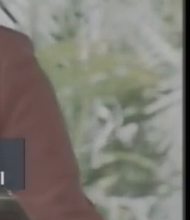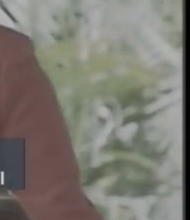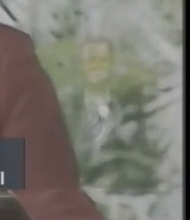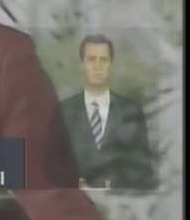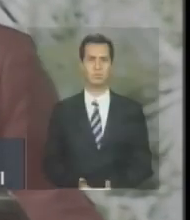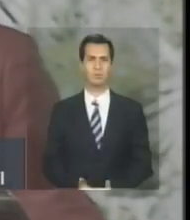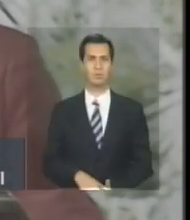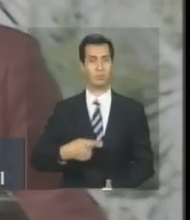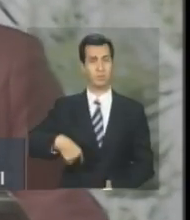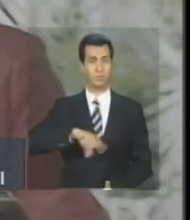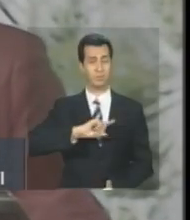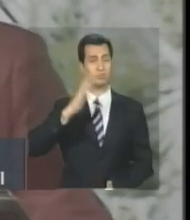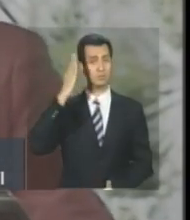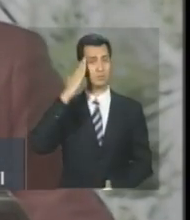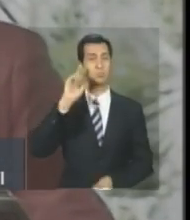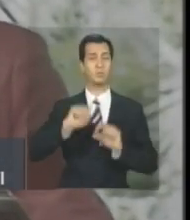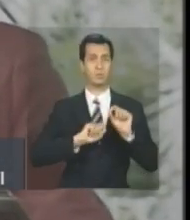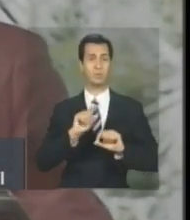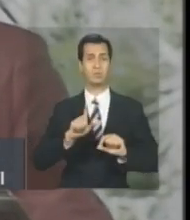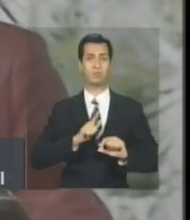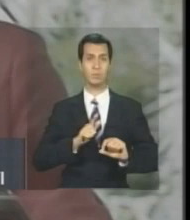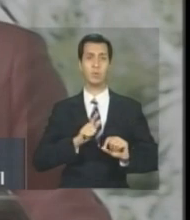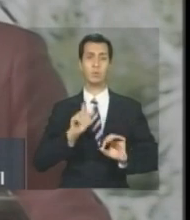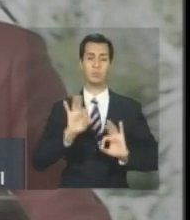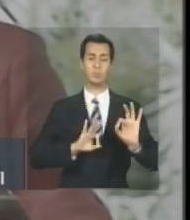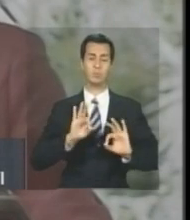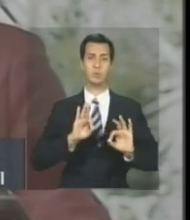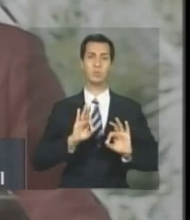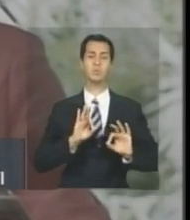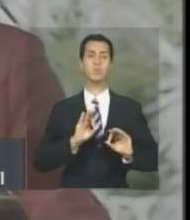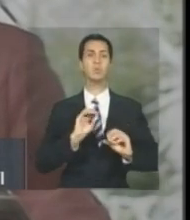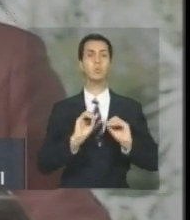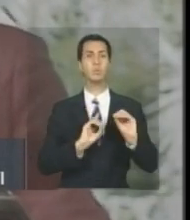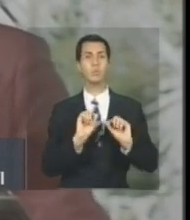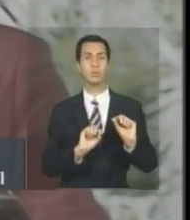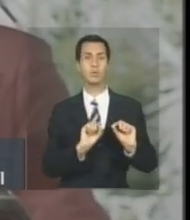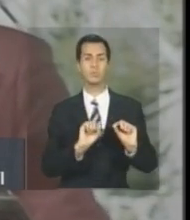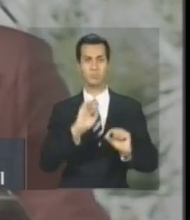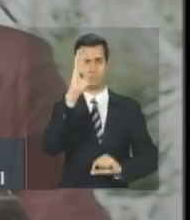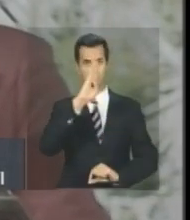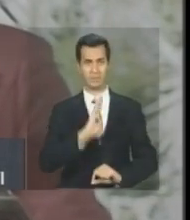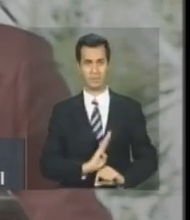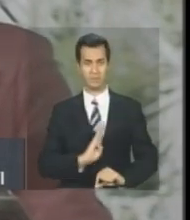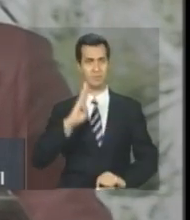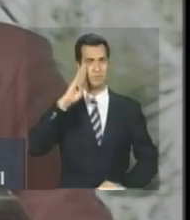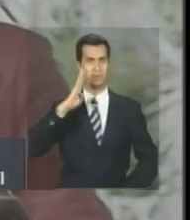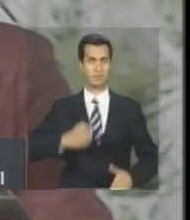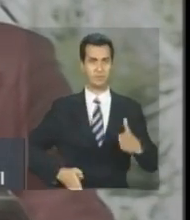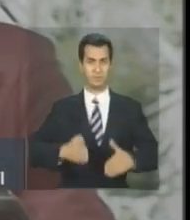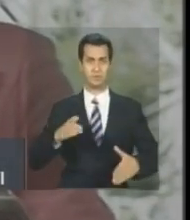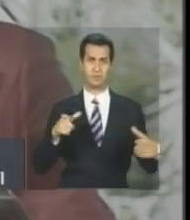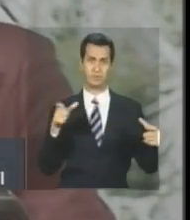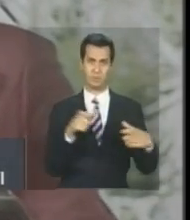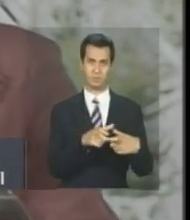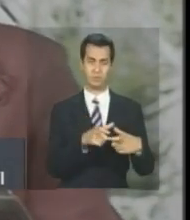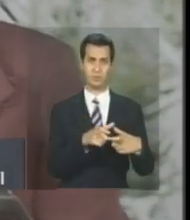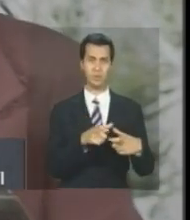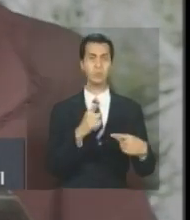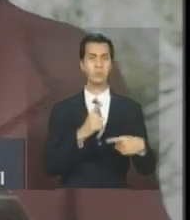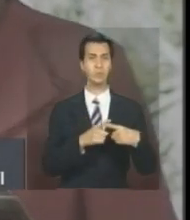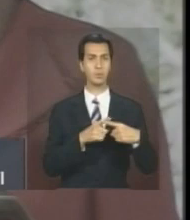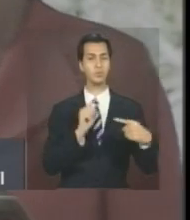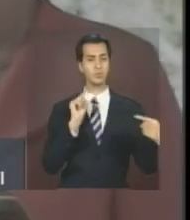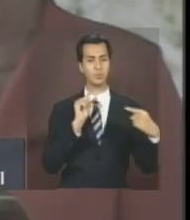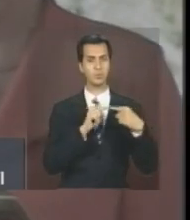sabemos, está em andamento processo de redução do contingente brasileiro da MINUSTAH, de conformidade com a